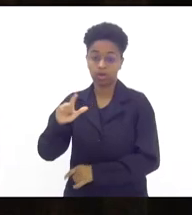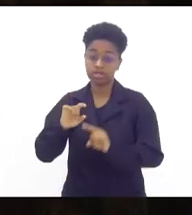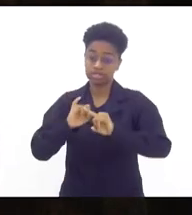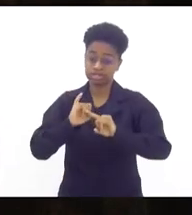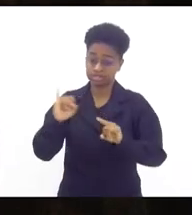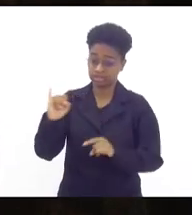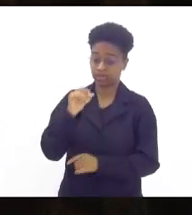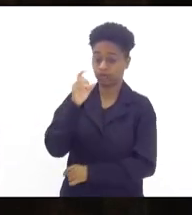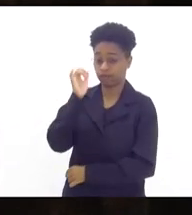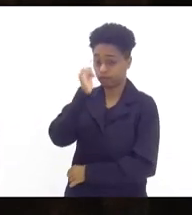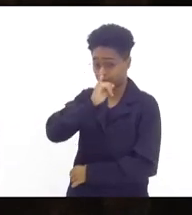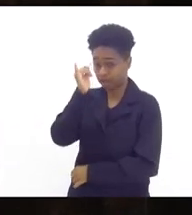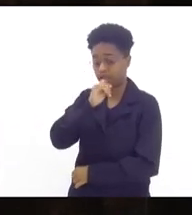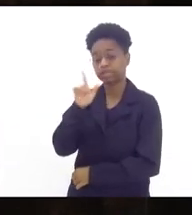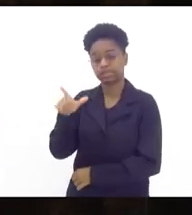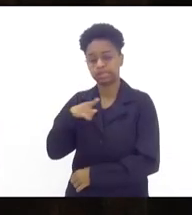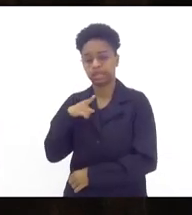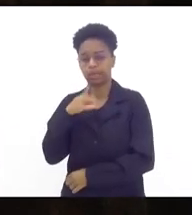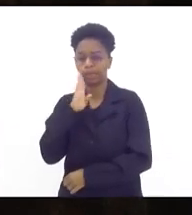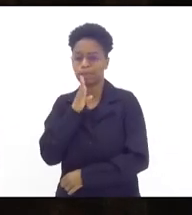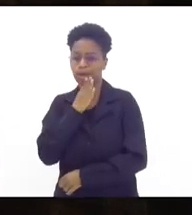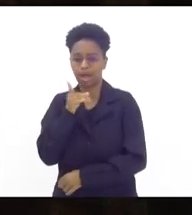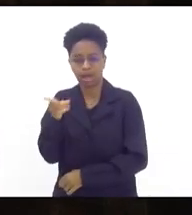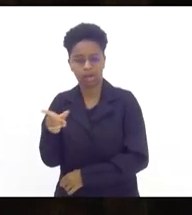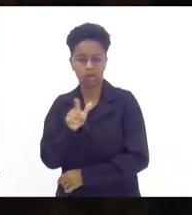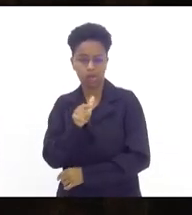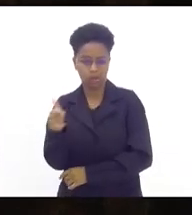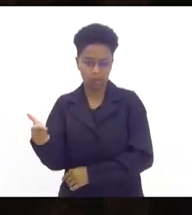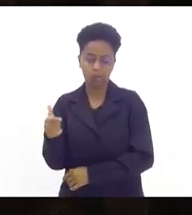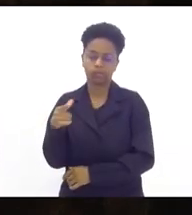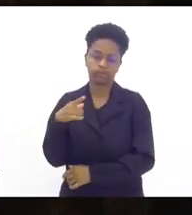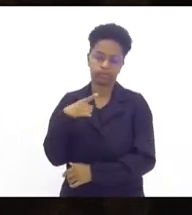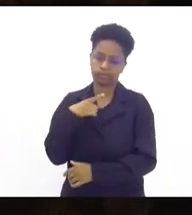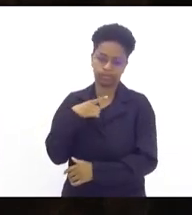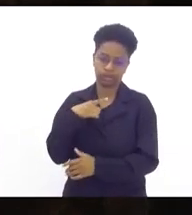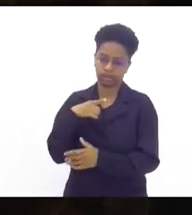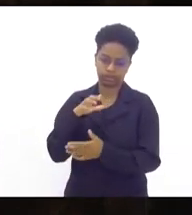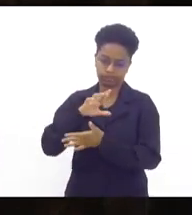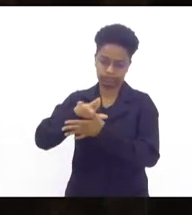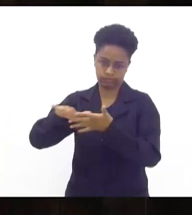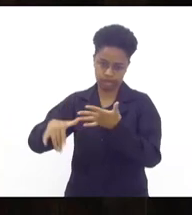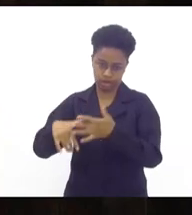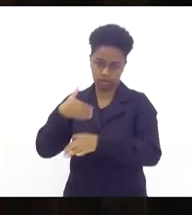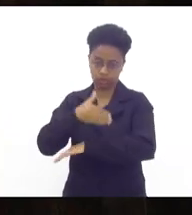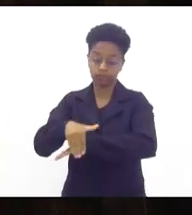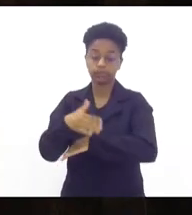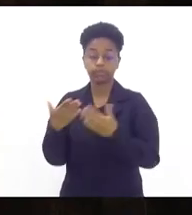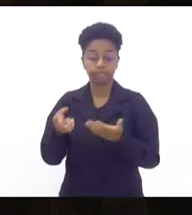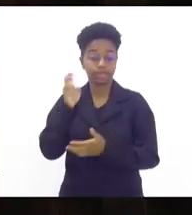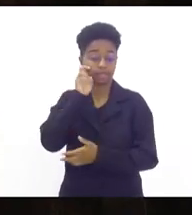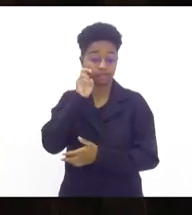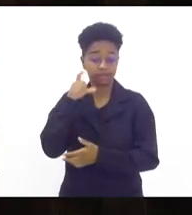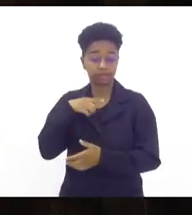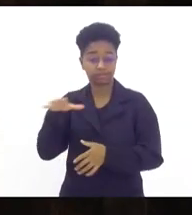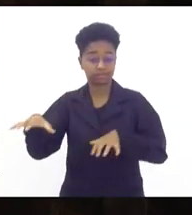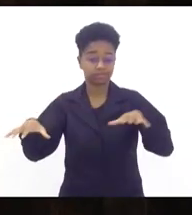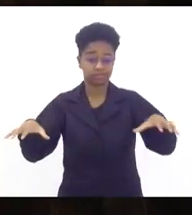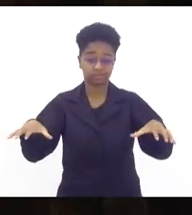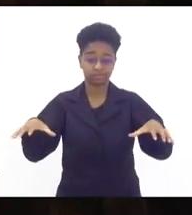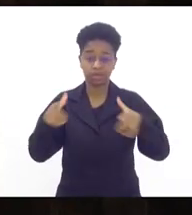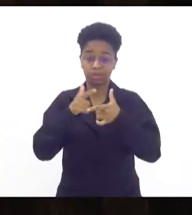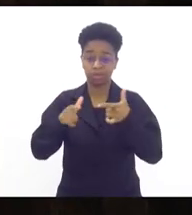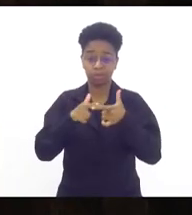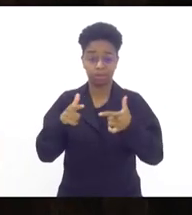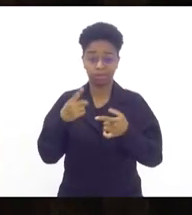de Figueiredo onde aquele Barra do Sport né a gente Figueiredo Conselheiro Olegário E por aí vai quinta-feira são os dois lados vamos ter o problema